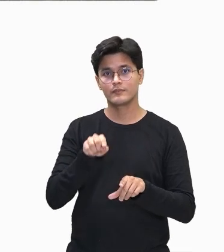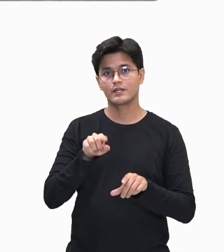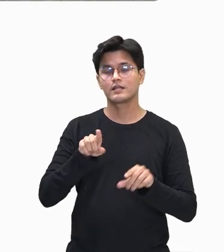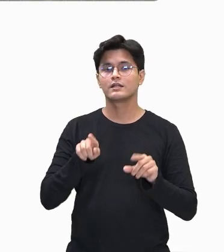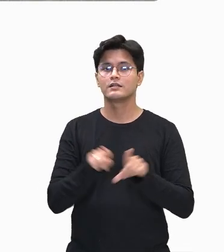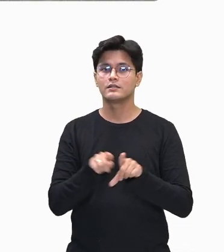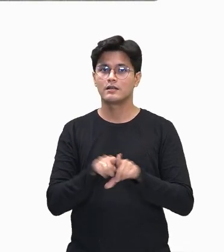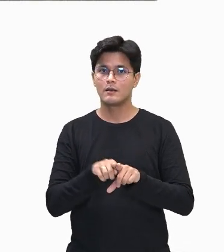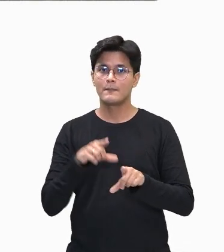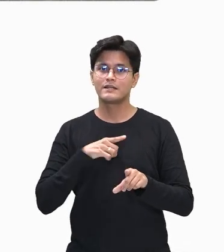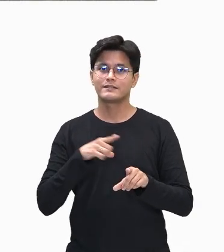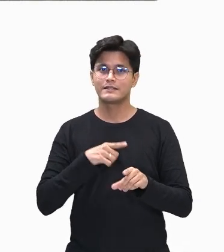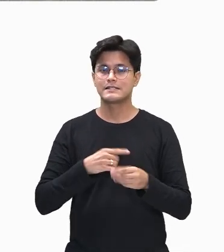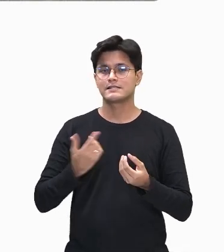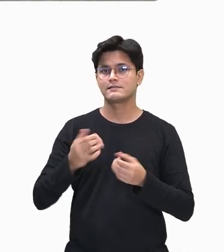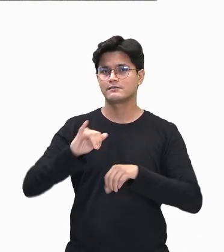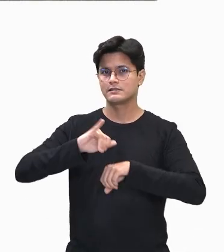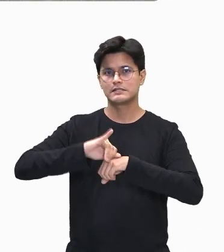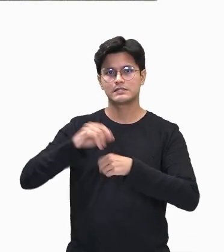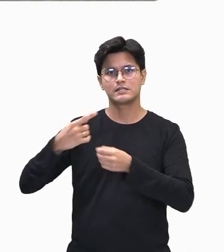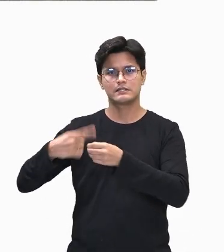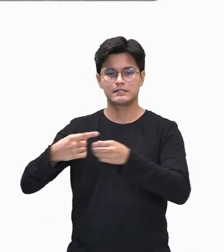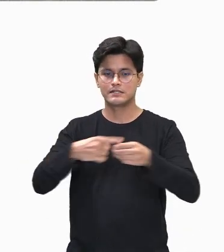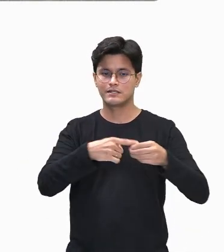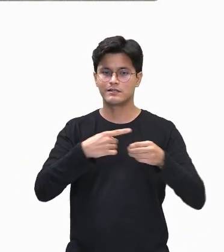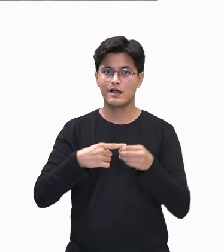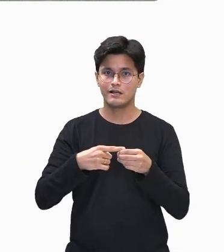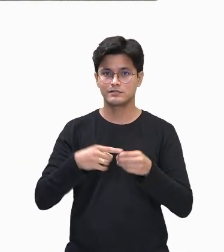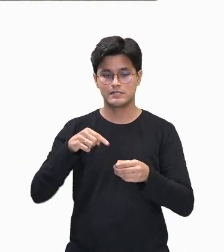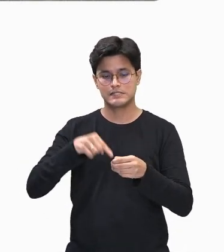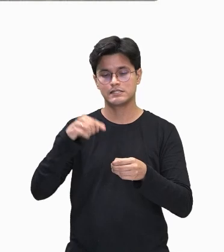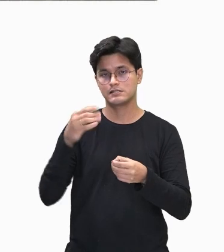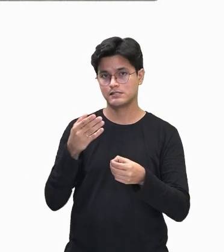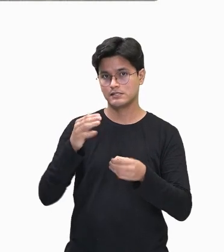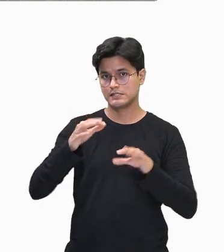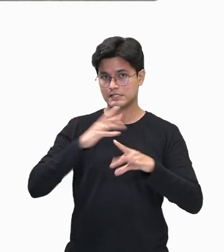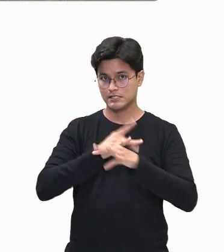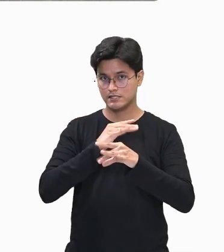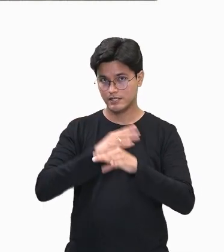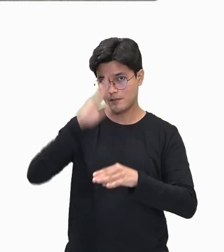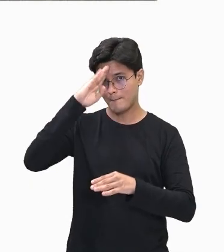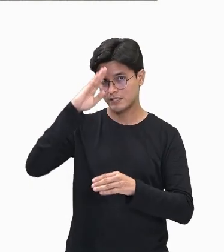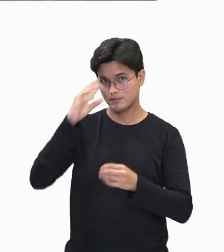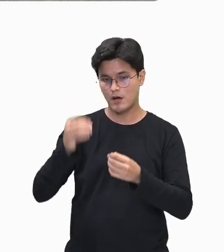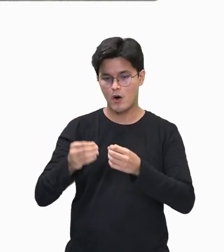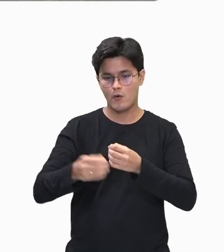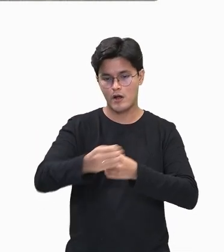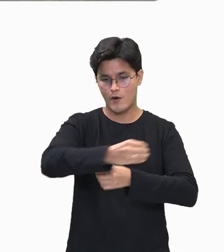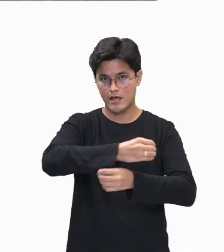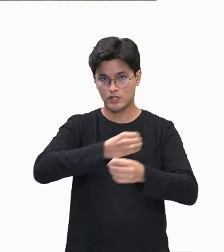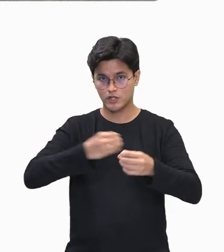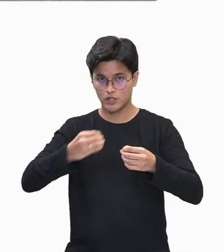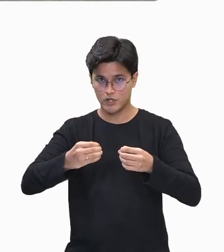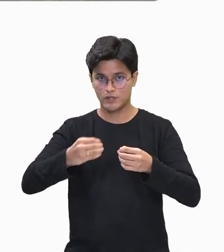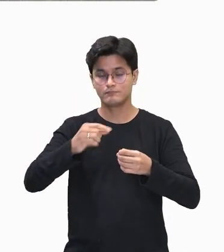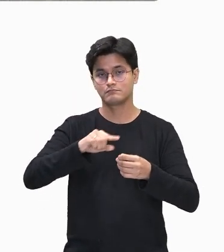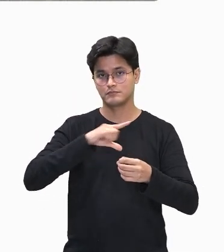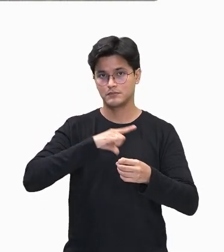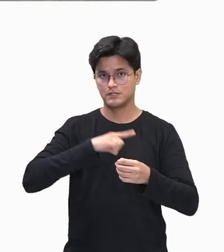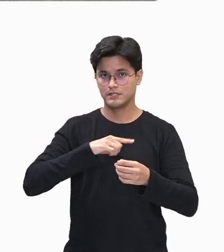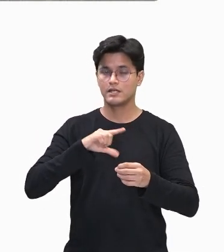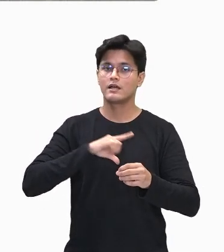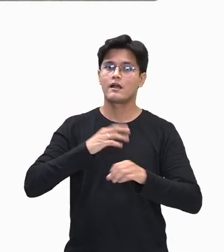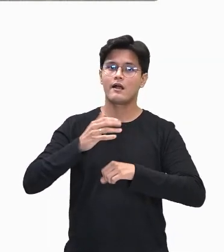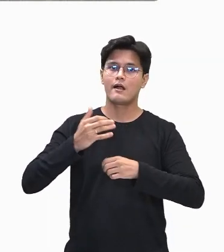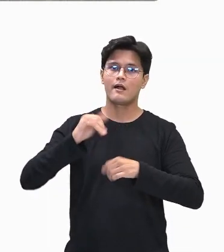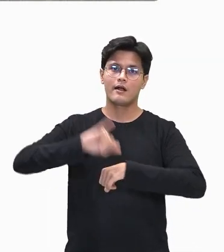cidades menores que estão em torno delas, que estão próximas a elas. E aí, nós temos como capitais regionais, nós temos